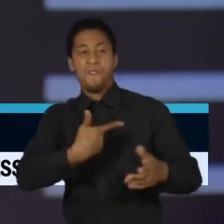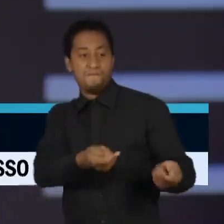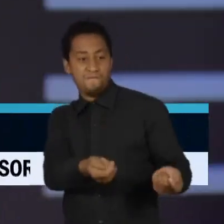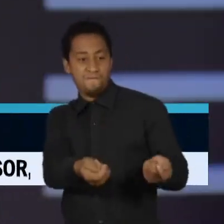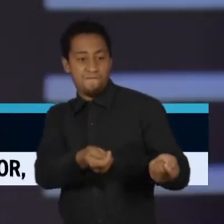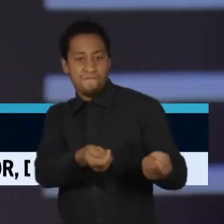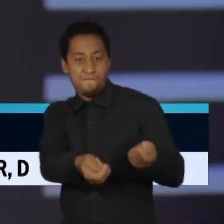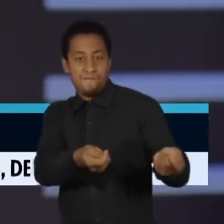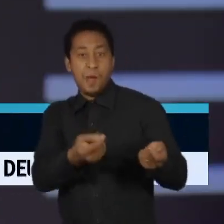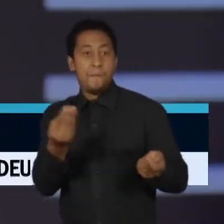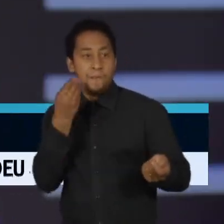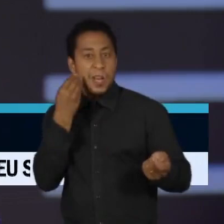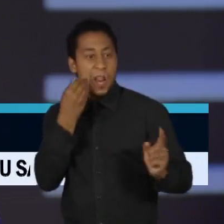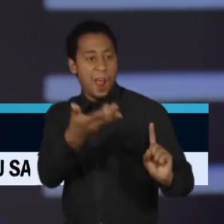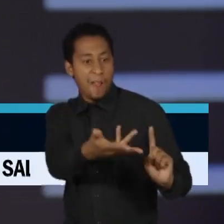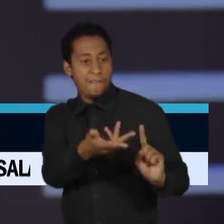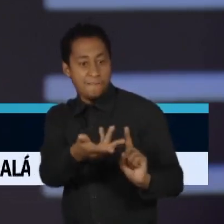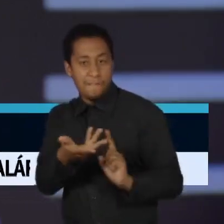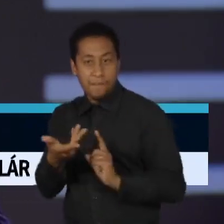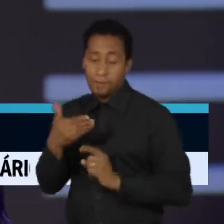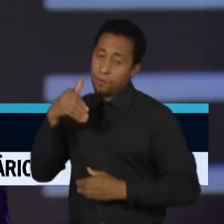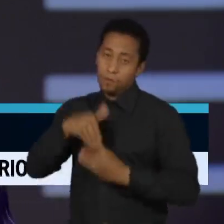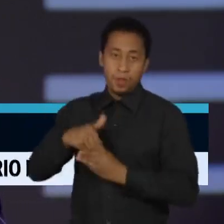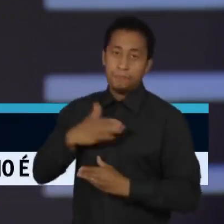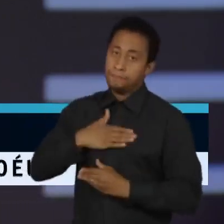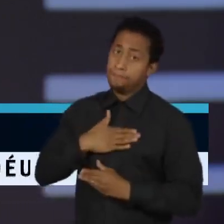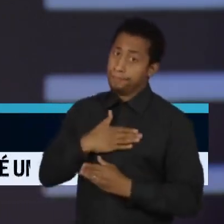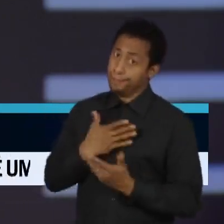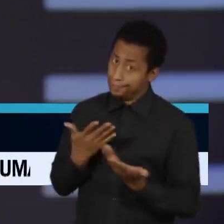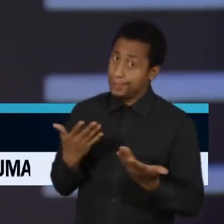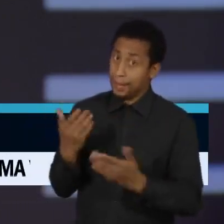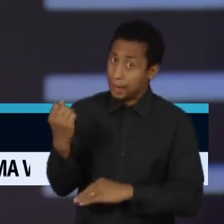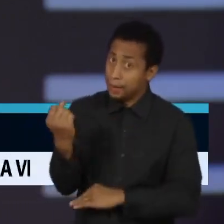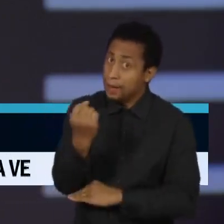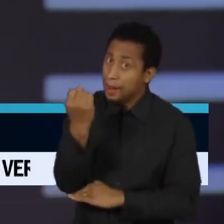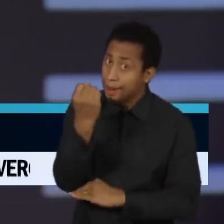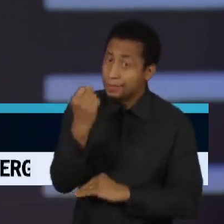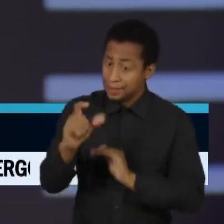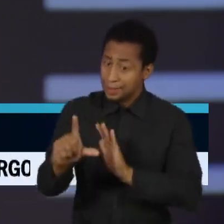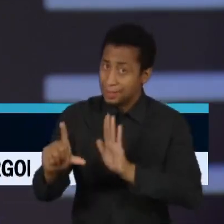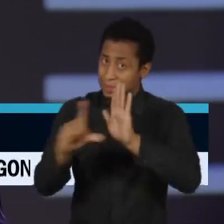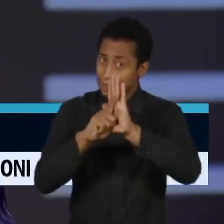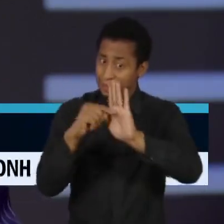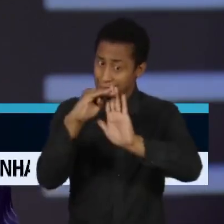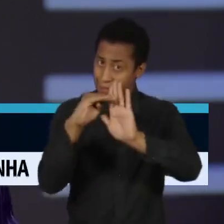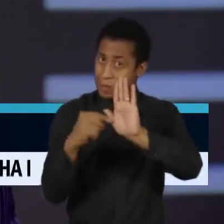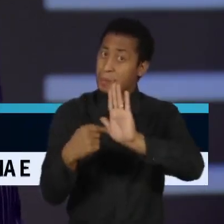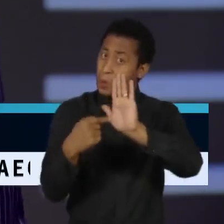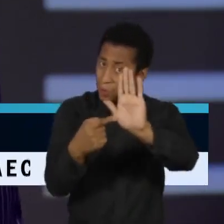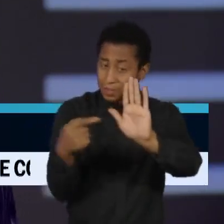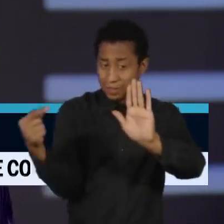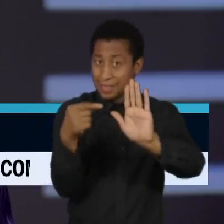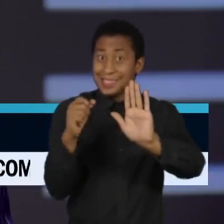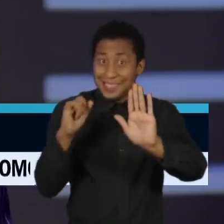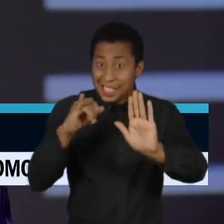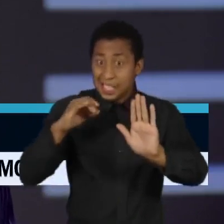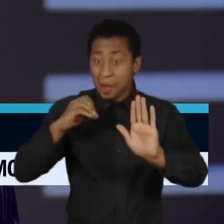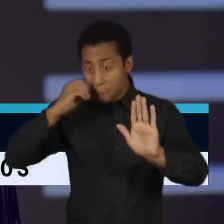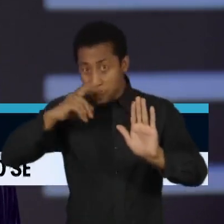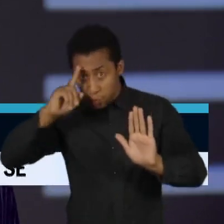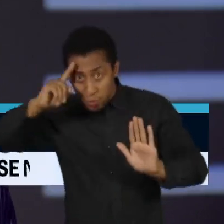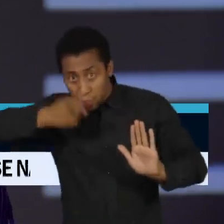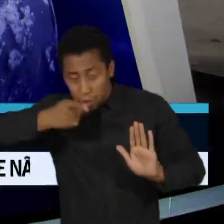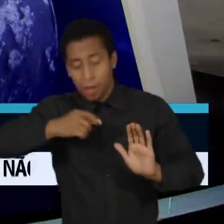que é considerada grave pela legislação e que pode acarretar, sim, a inelegibilidade. Este caso, ele